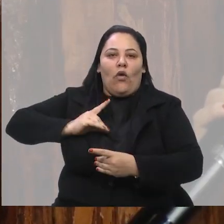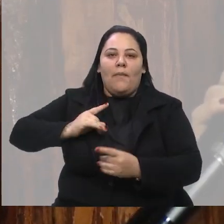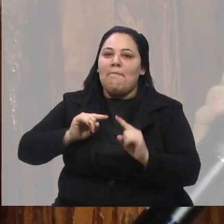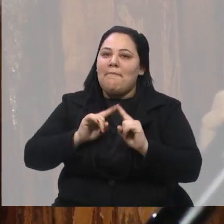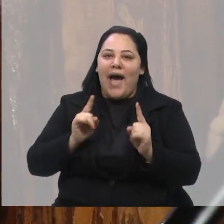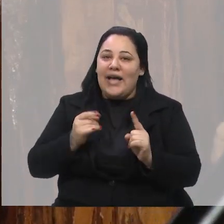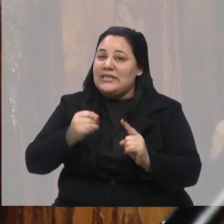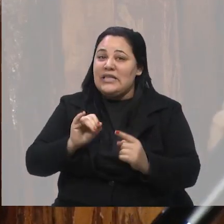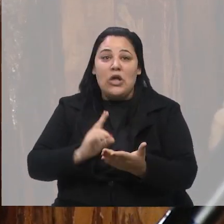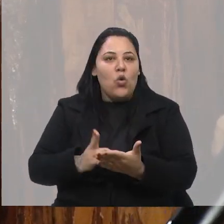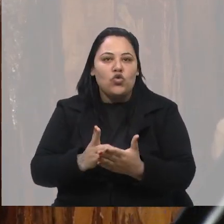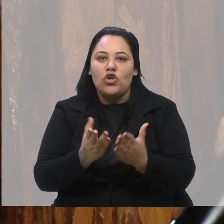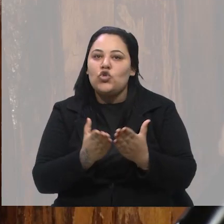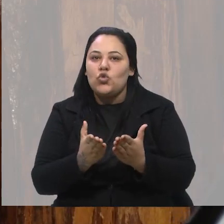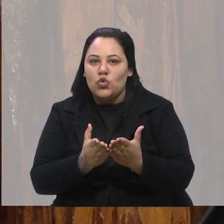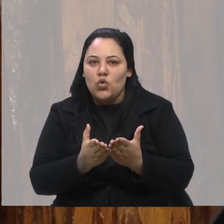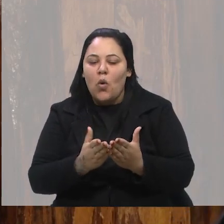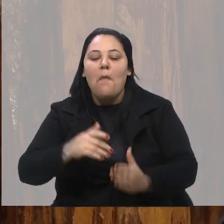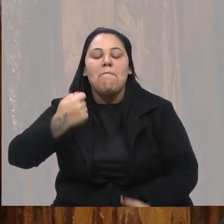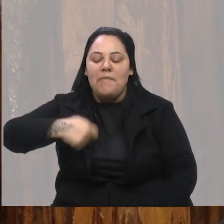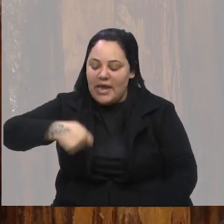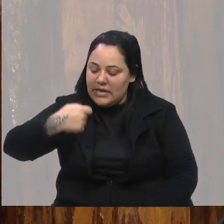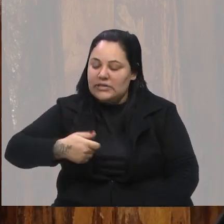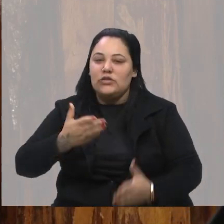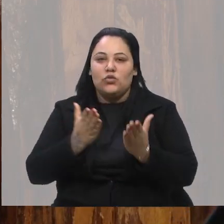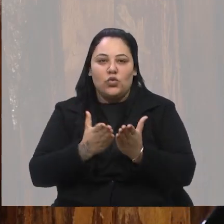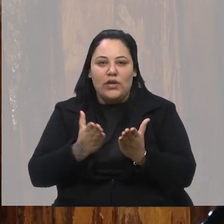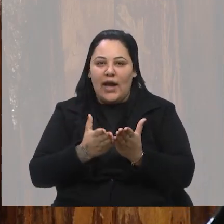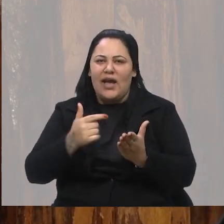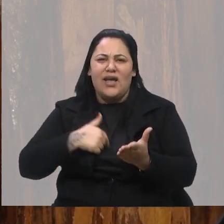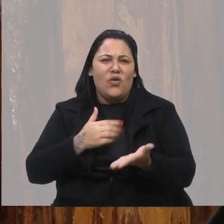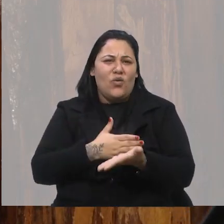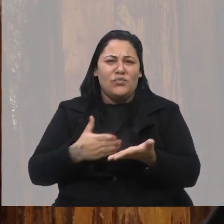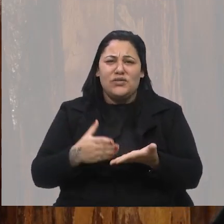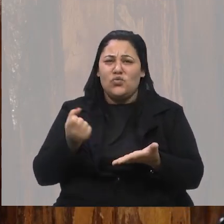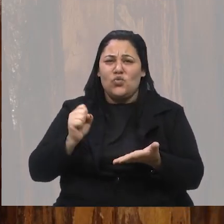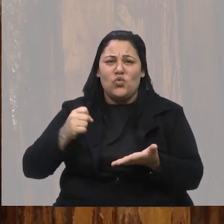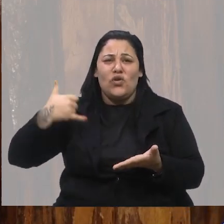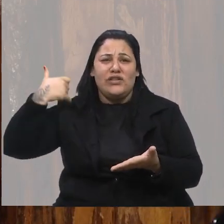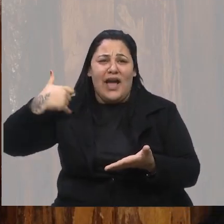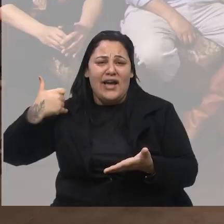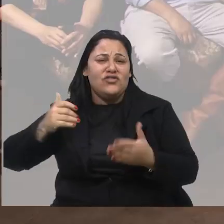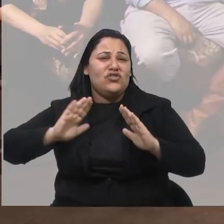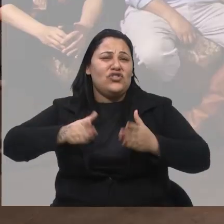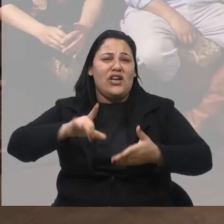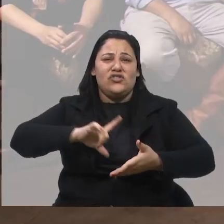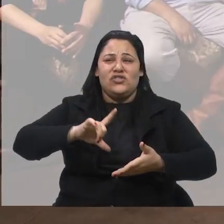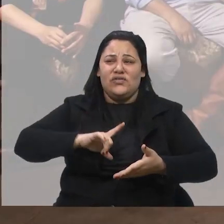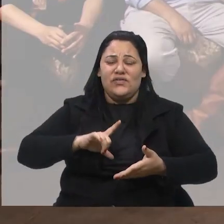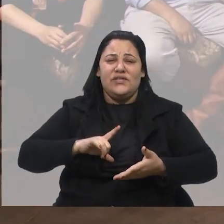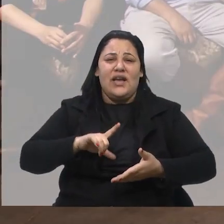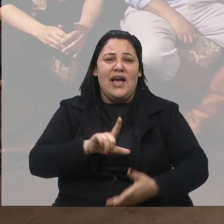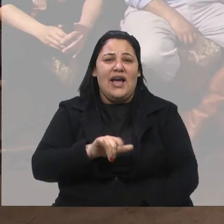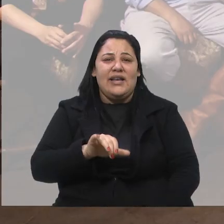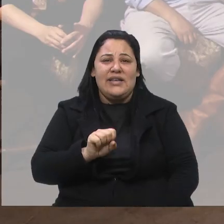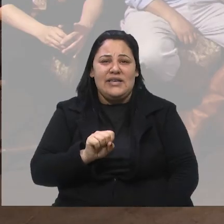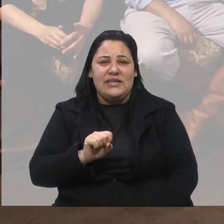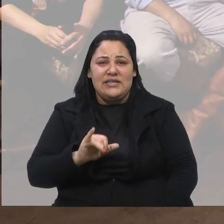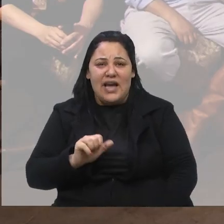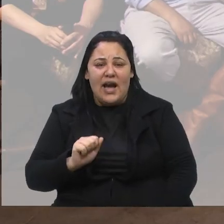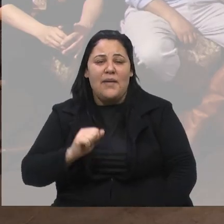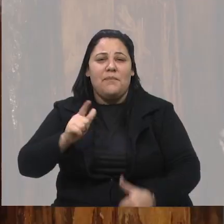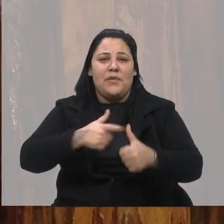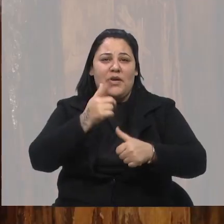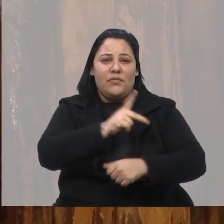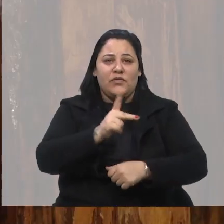longe. Tem que estudar, com certeza. Eu estudo desde os meus 8 anos de idade, já passei pela Lisa, que foi minha primeira professora de canto,